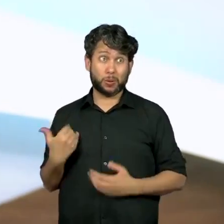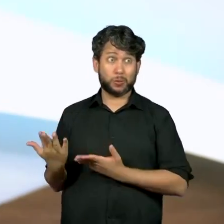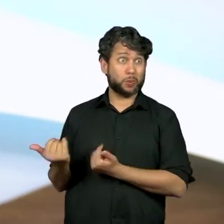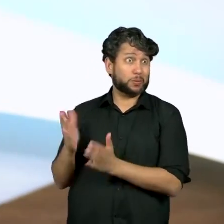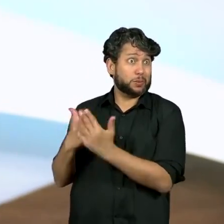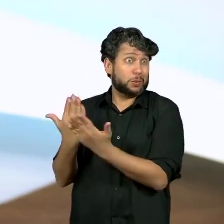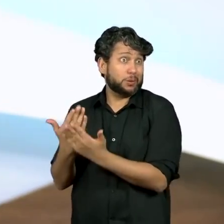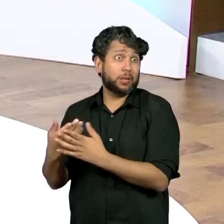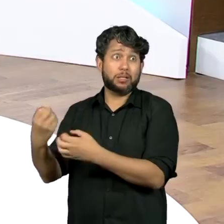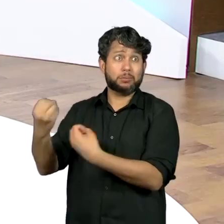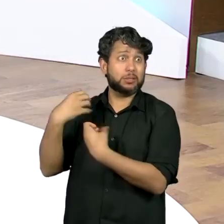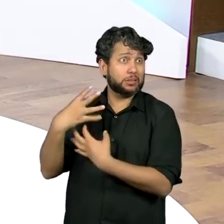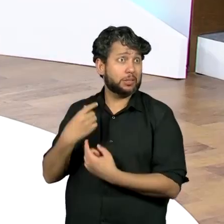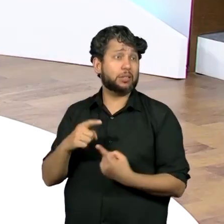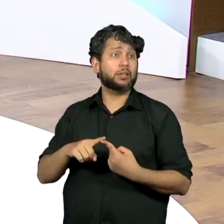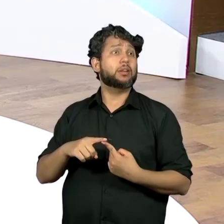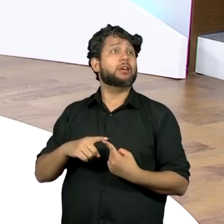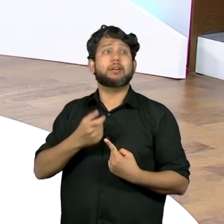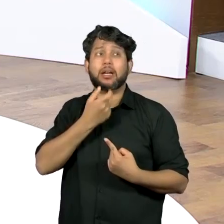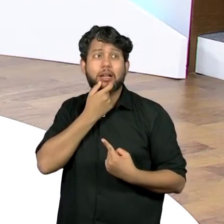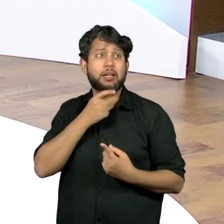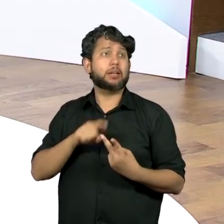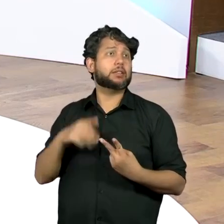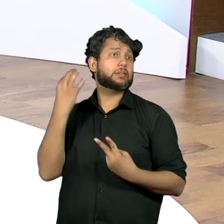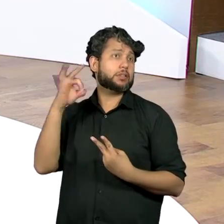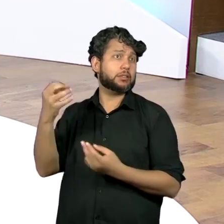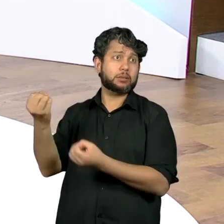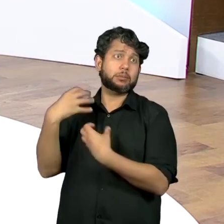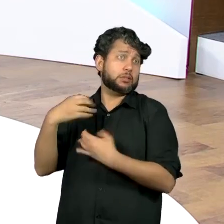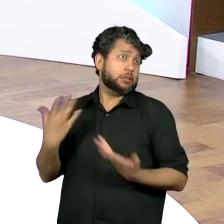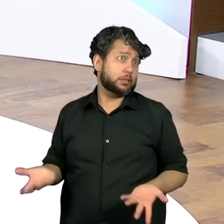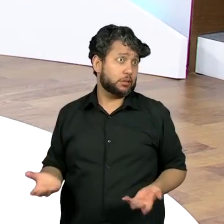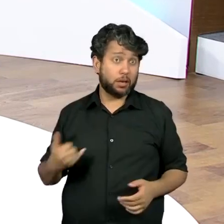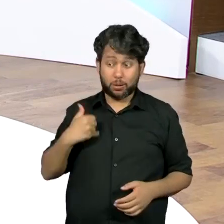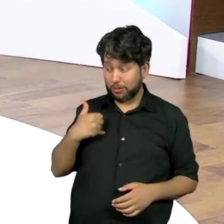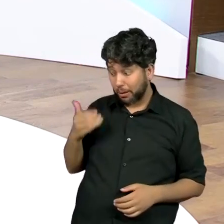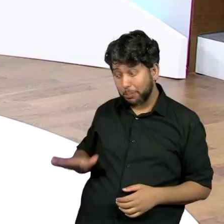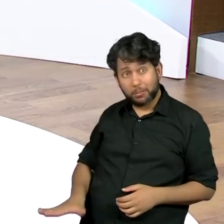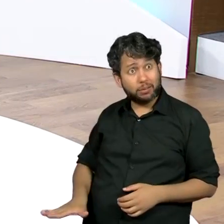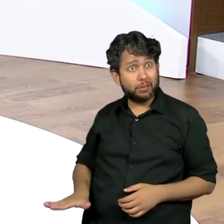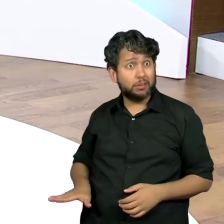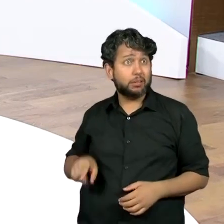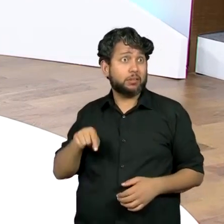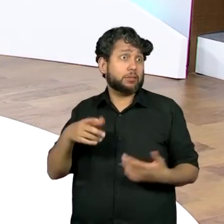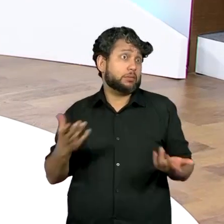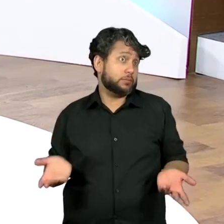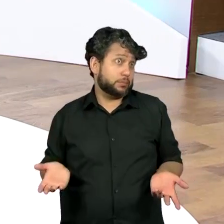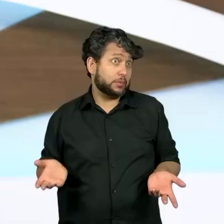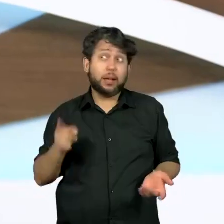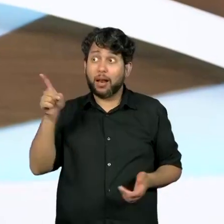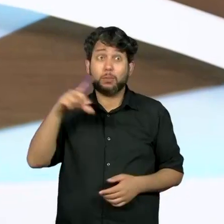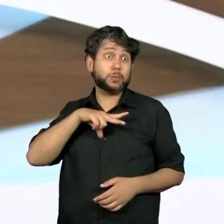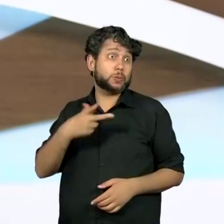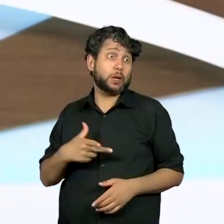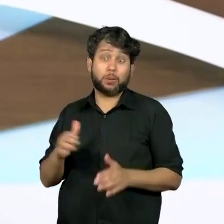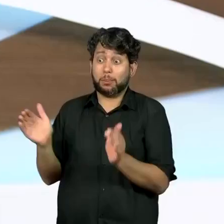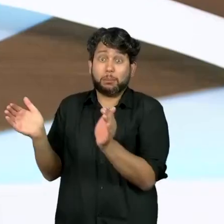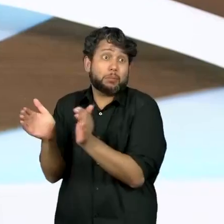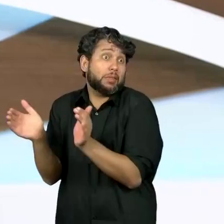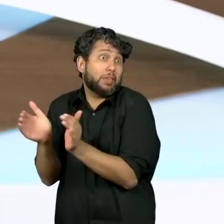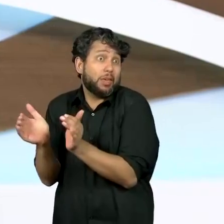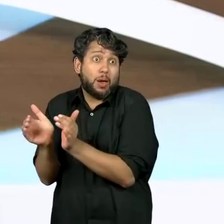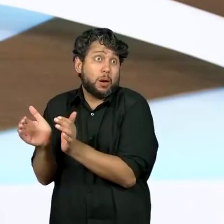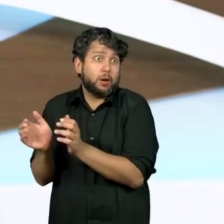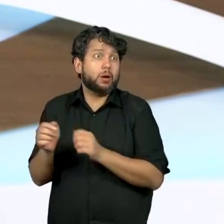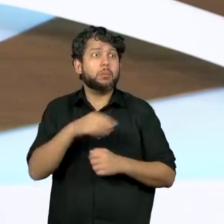muita facilidade, porque a Europa é tão pequena como o Brasil é grande, não é? E temos uma série de línguas